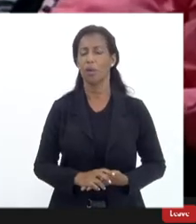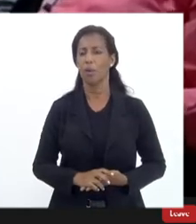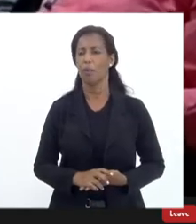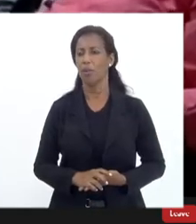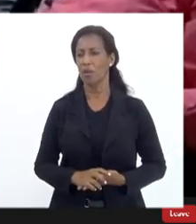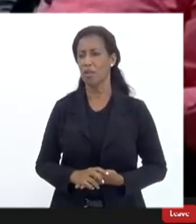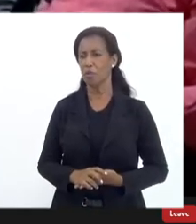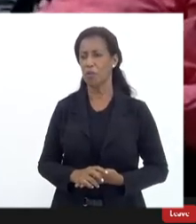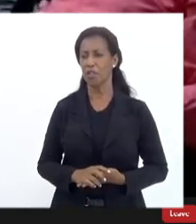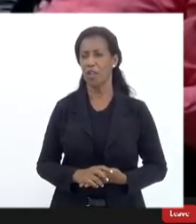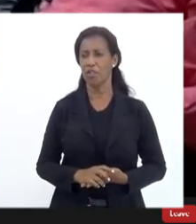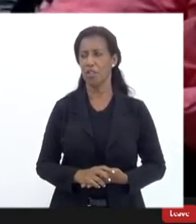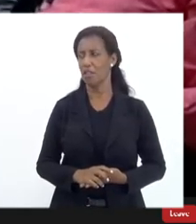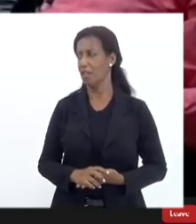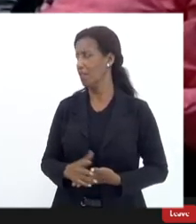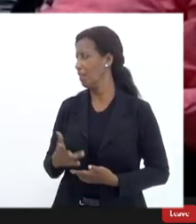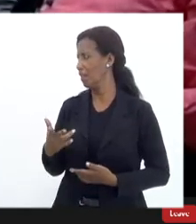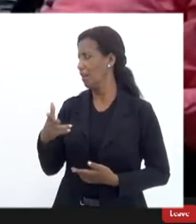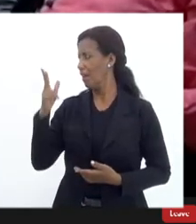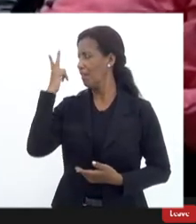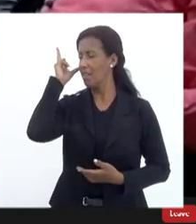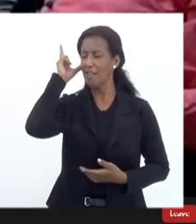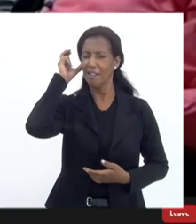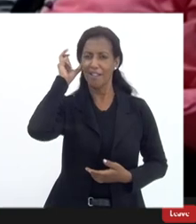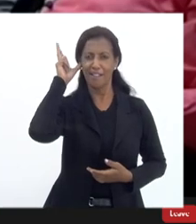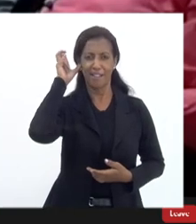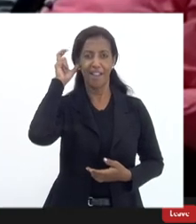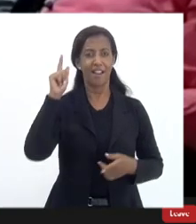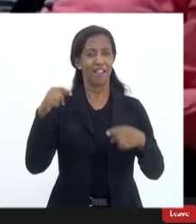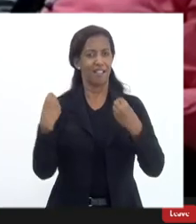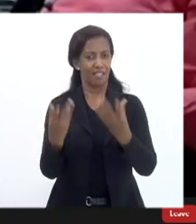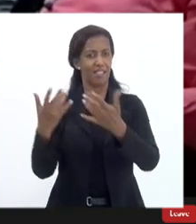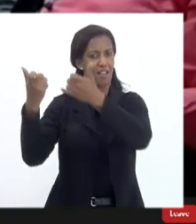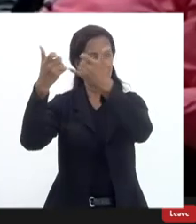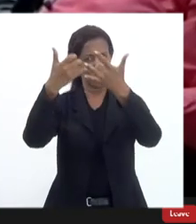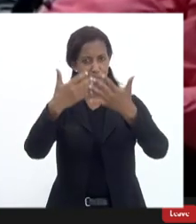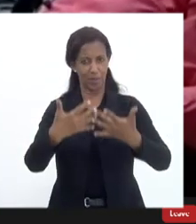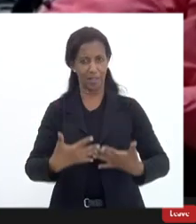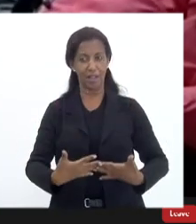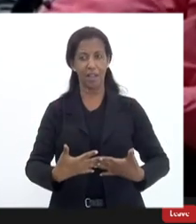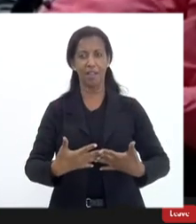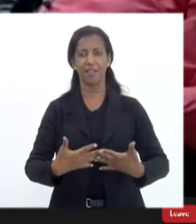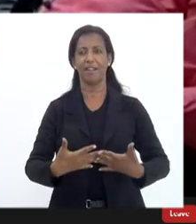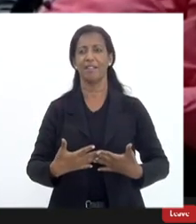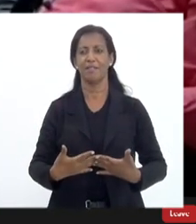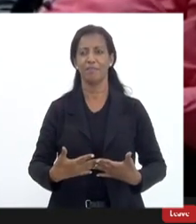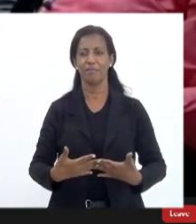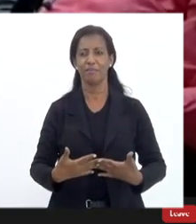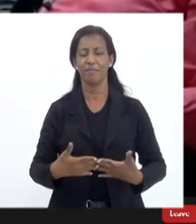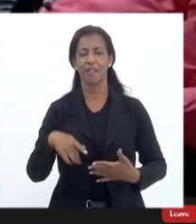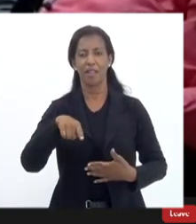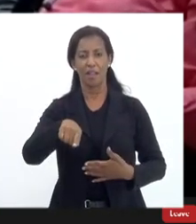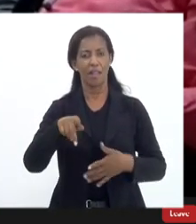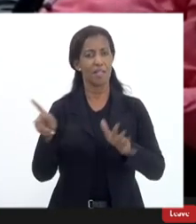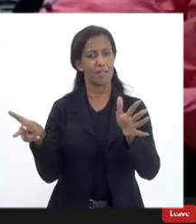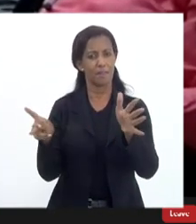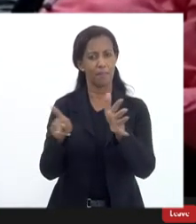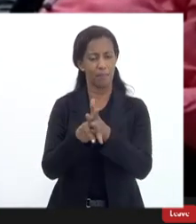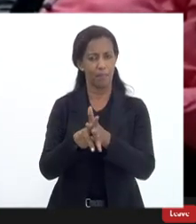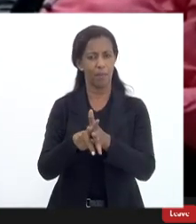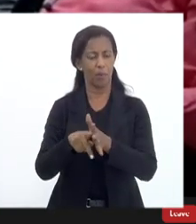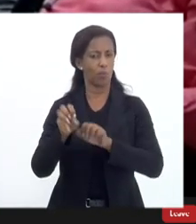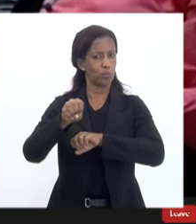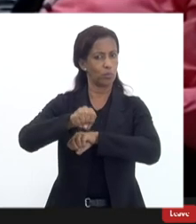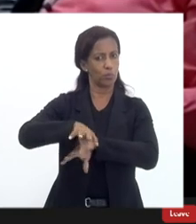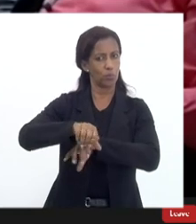podcasts que trazem a explicação, né, e o complemento dessas orientações de estudos,